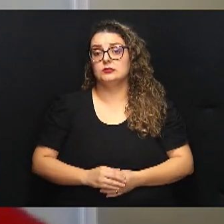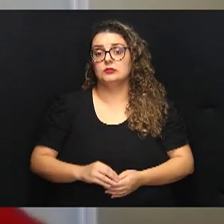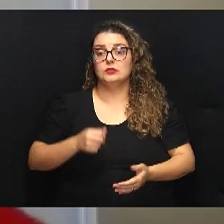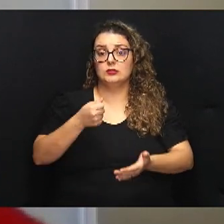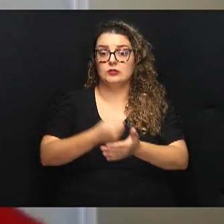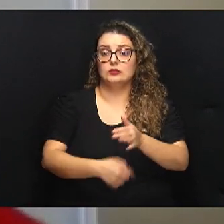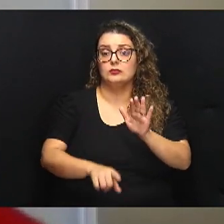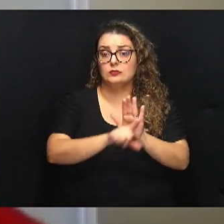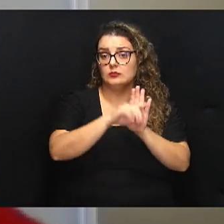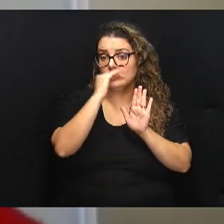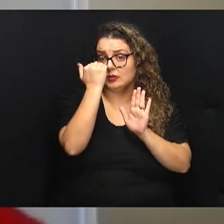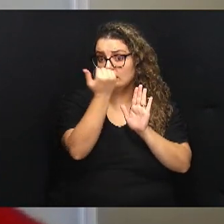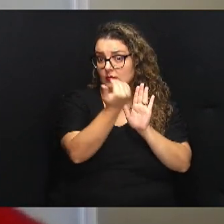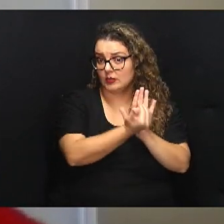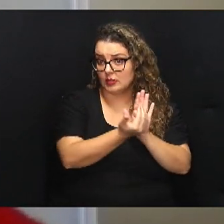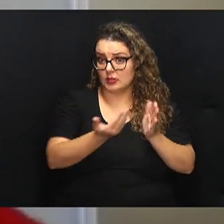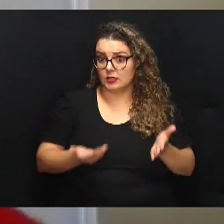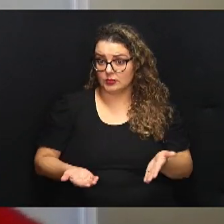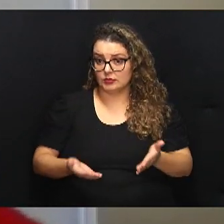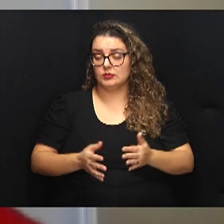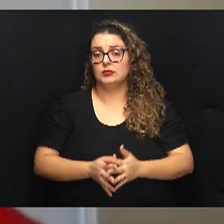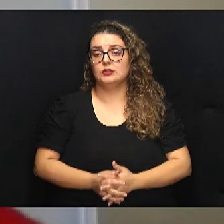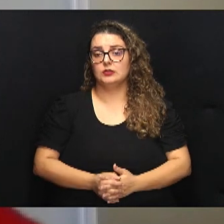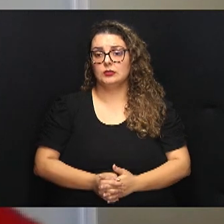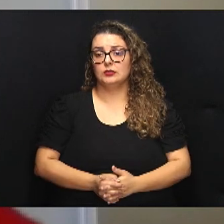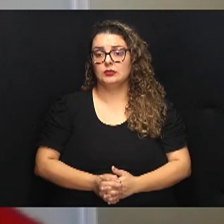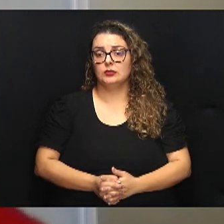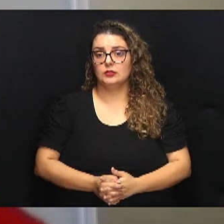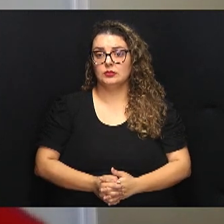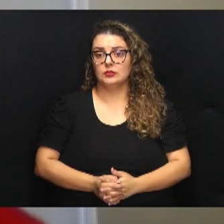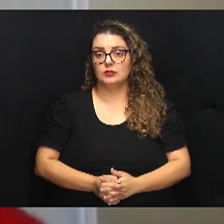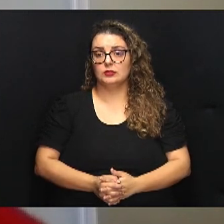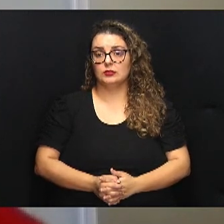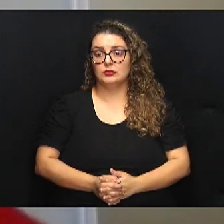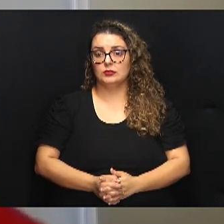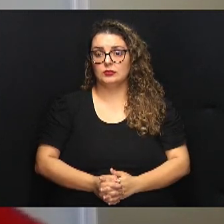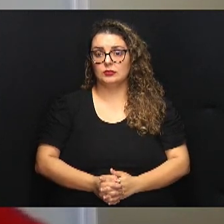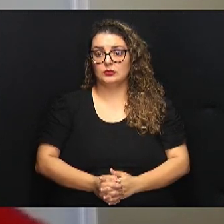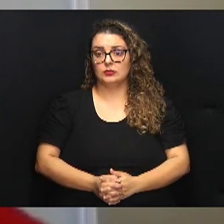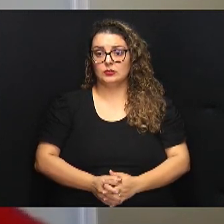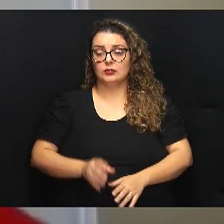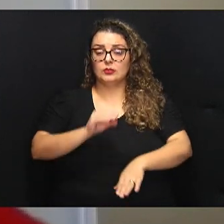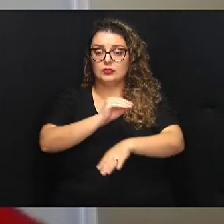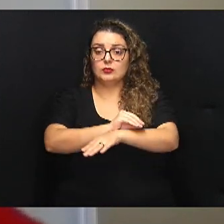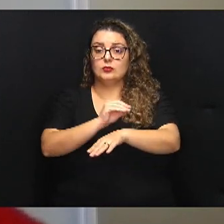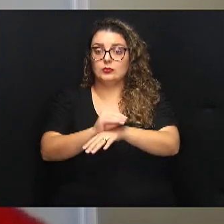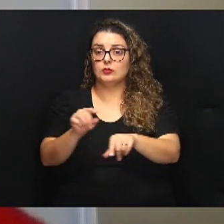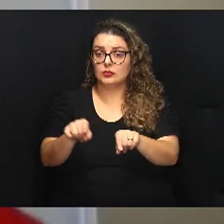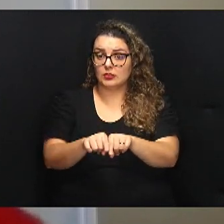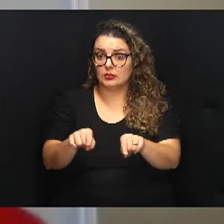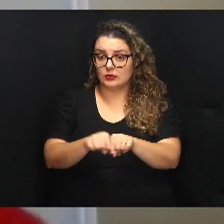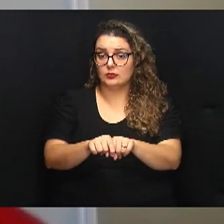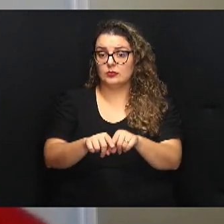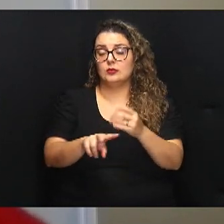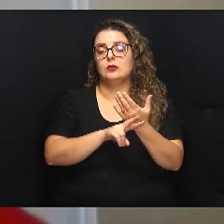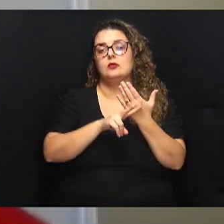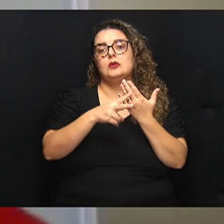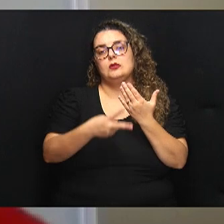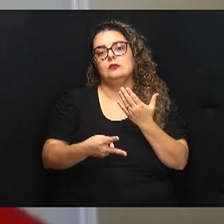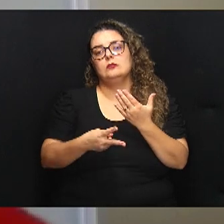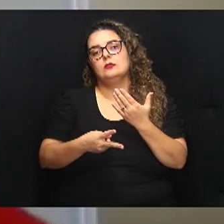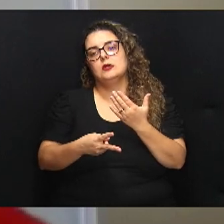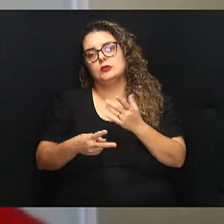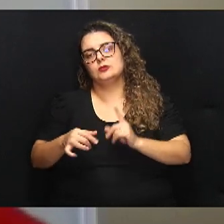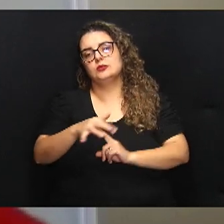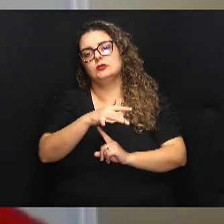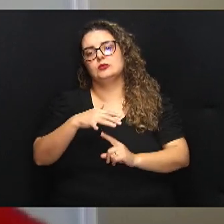da legislação e o cuidado com os impactos ambientais de uma